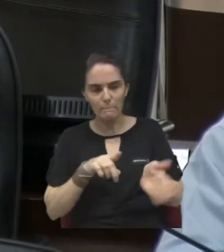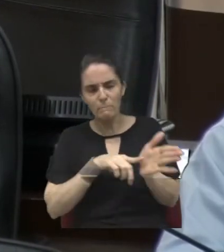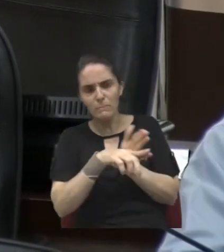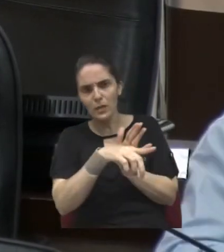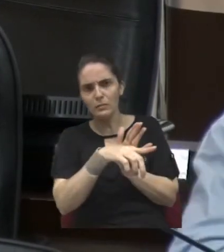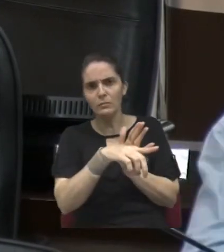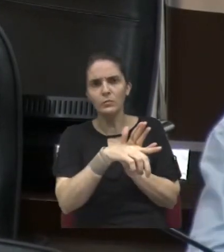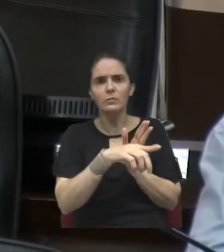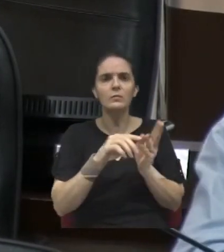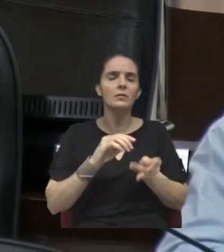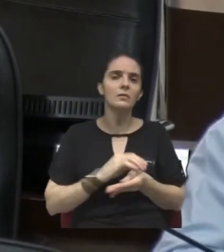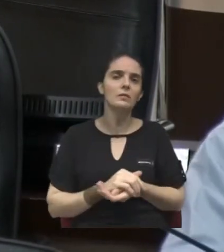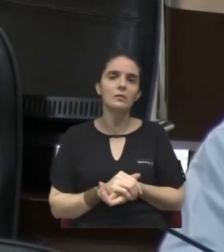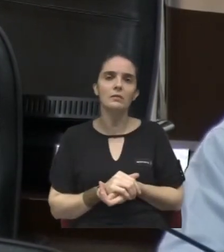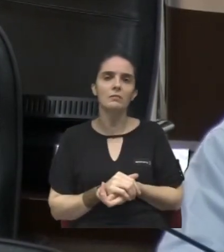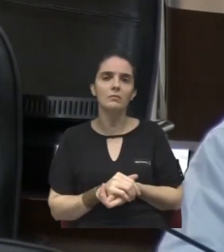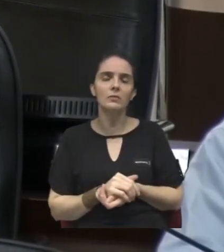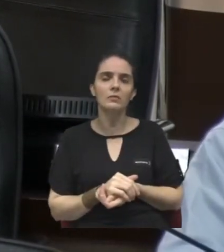a parte